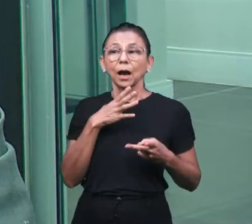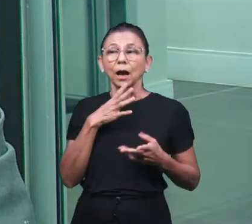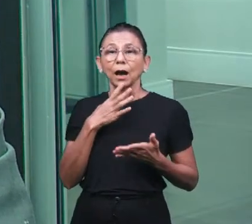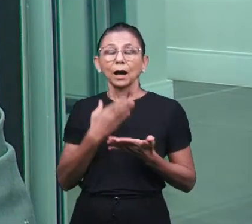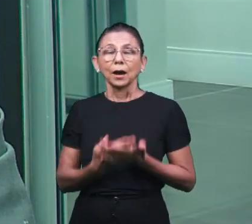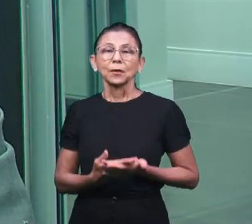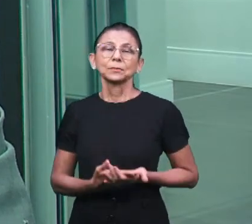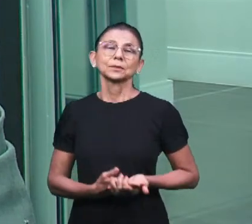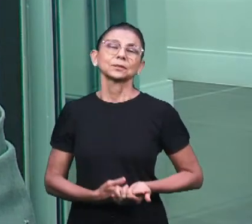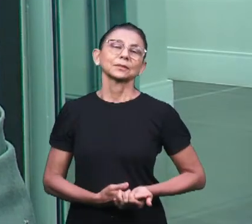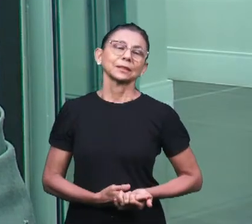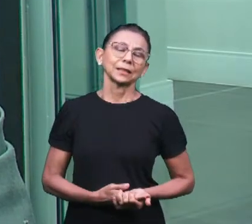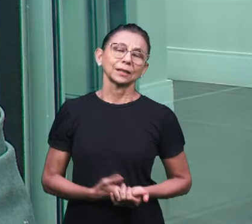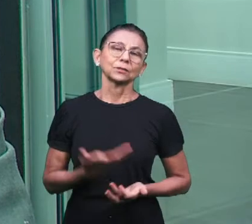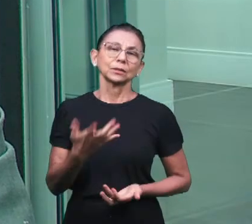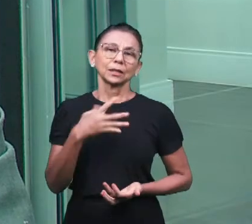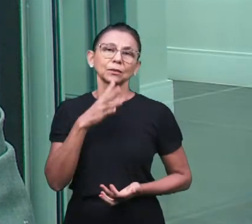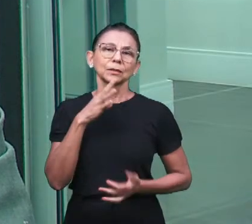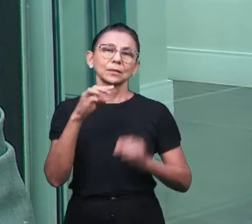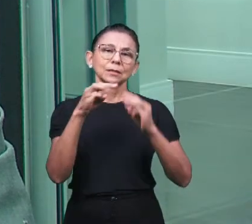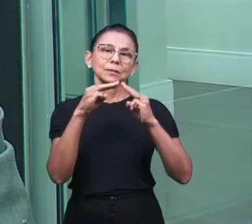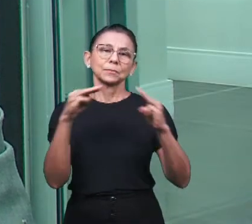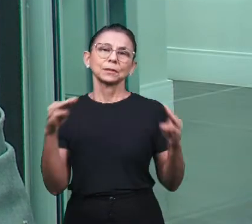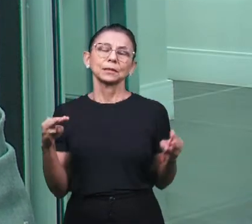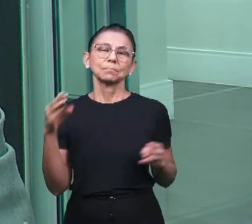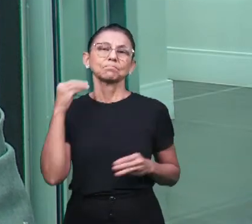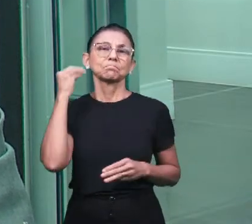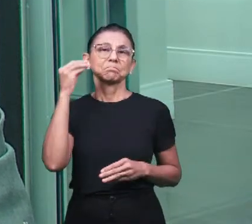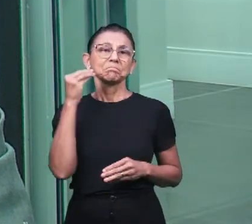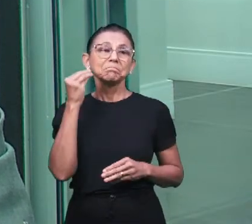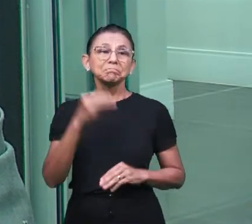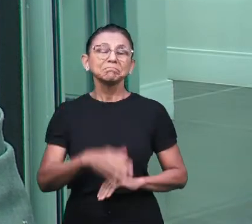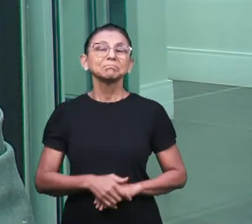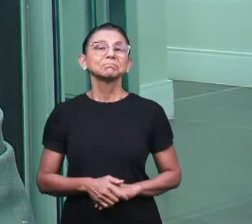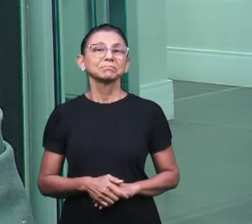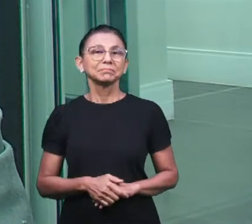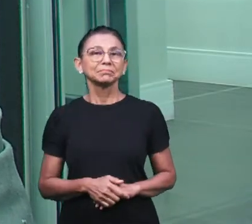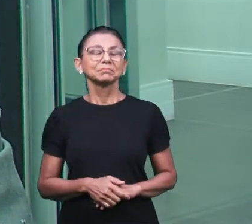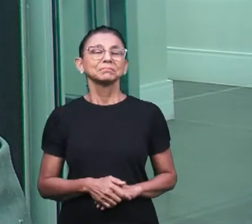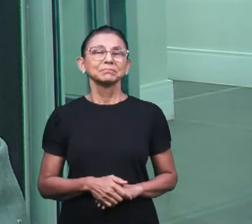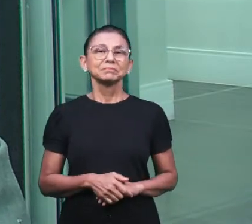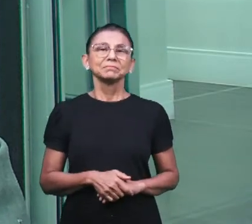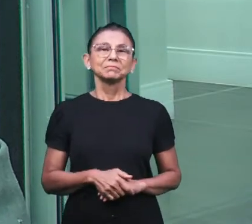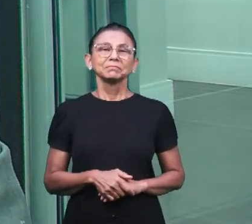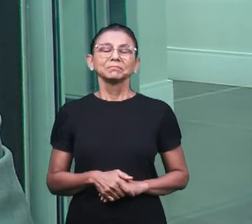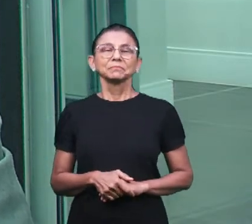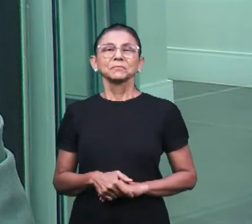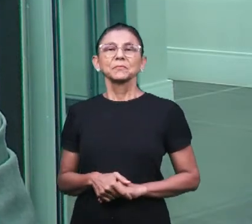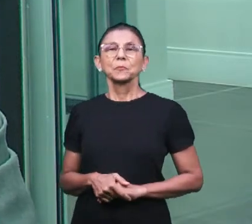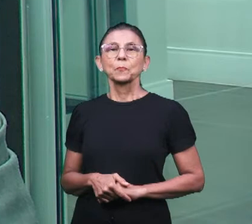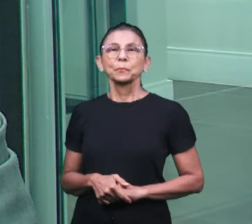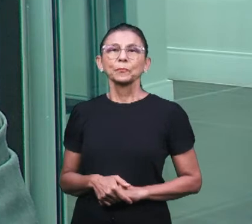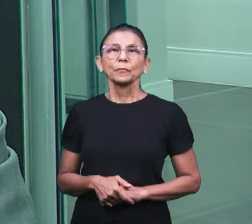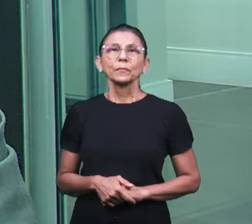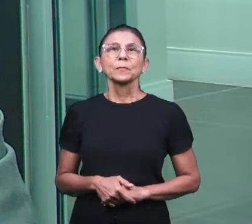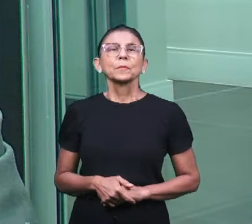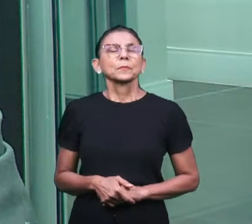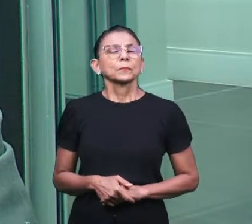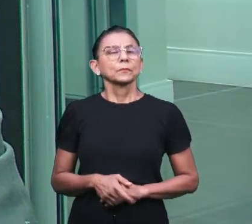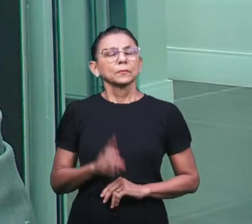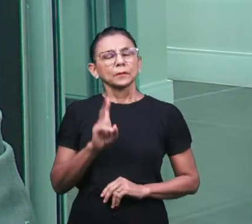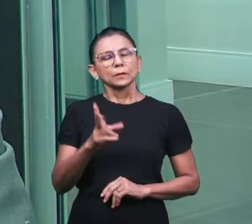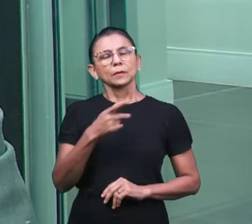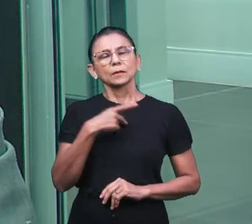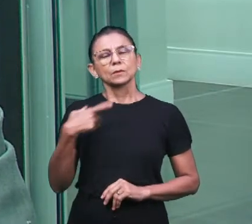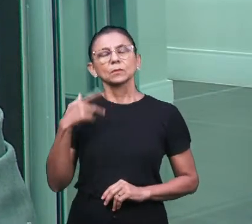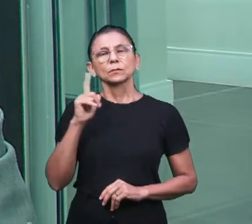deve ir ao Manaim. Então foi uma experiência assim muito gratificante. Mostra aquilo que nós temos falado, que o pastor Jorge tem falado